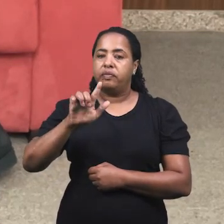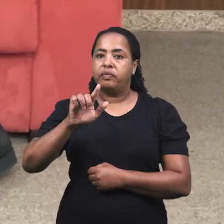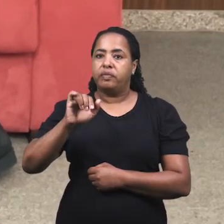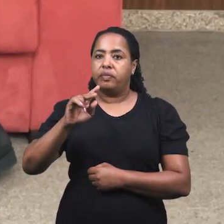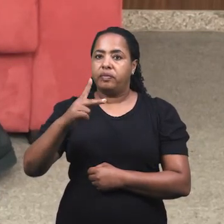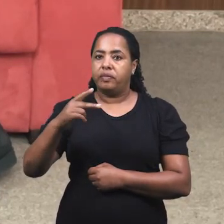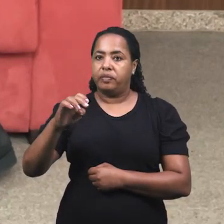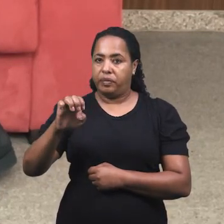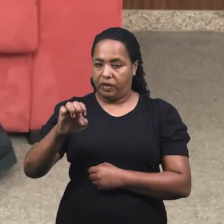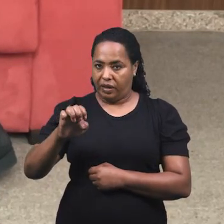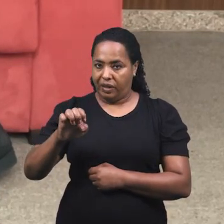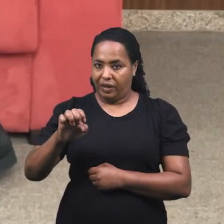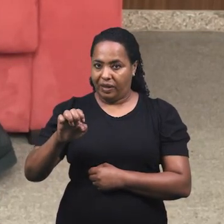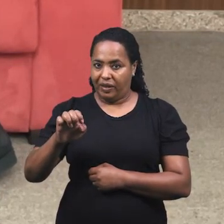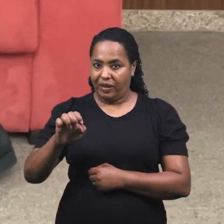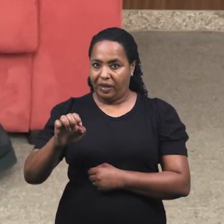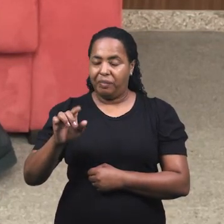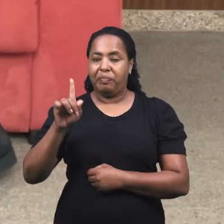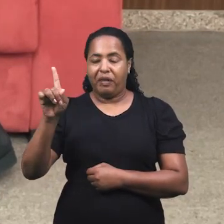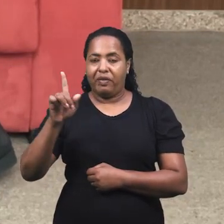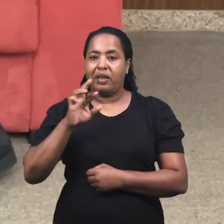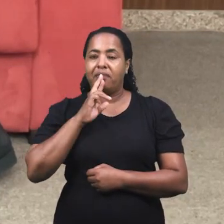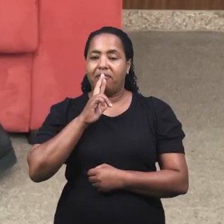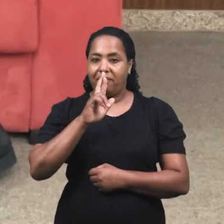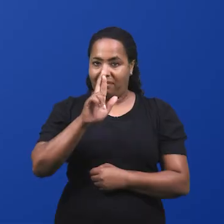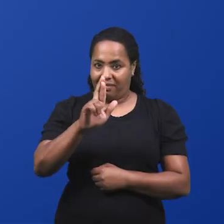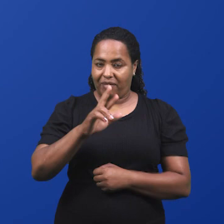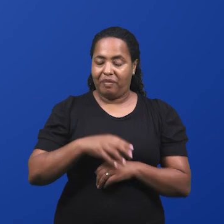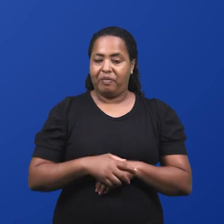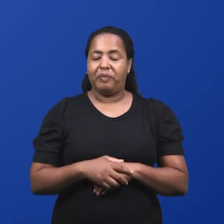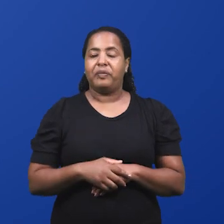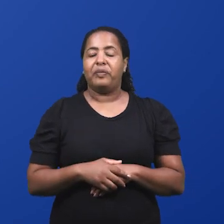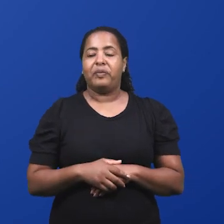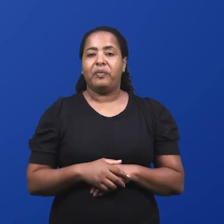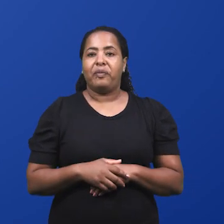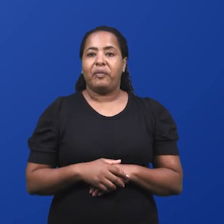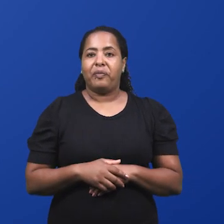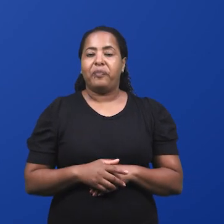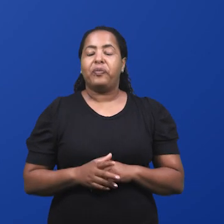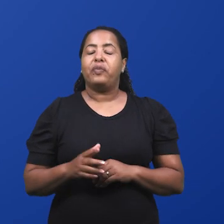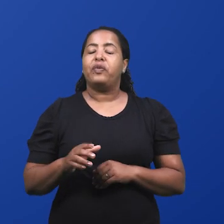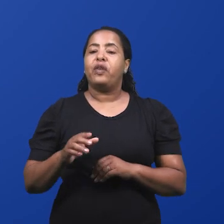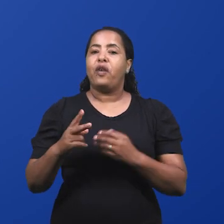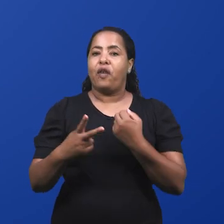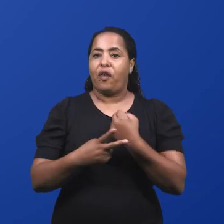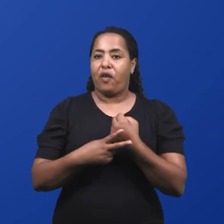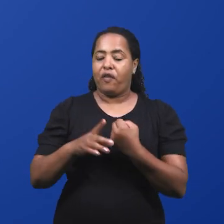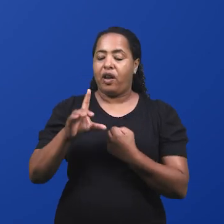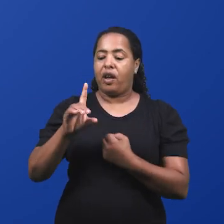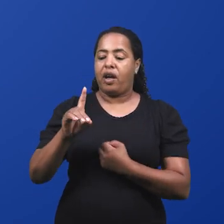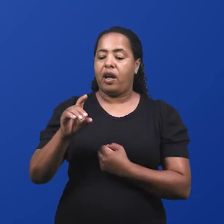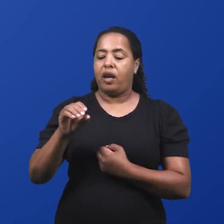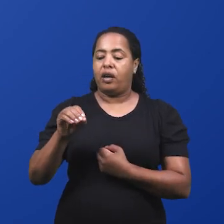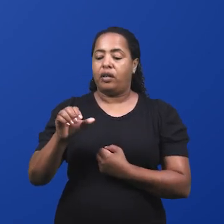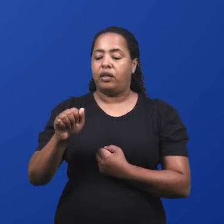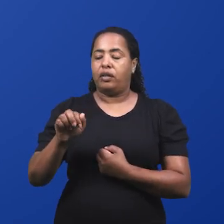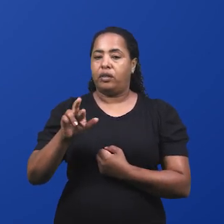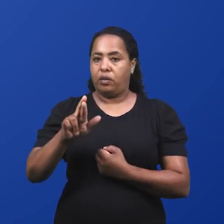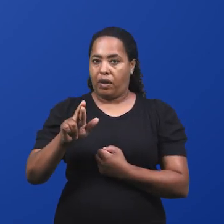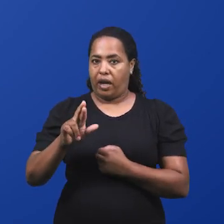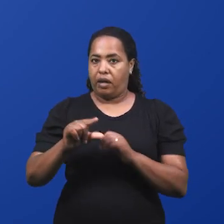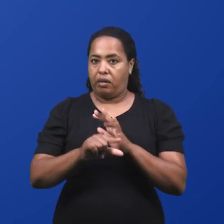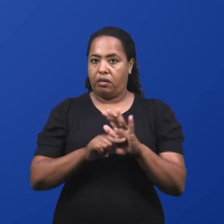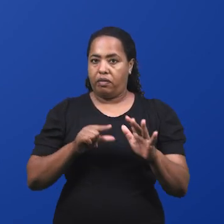Ricardo, de Fortaleza, Ceará. Vamos assistir com atenção. Se lê as expressões no verbo doar em 6 momentos,